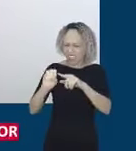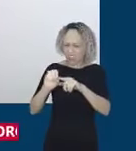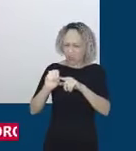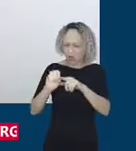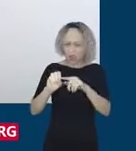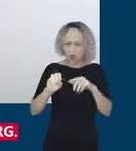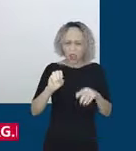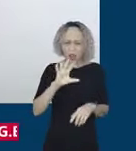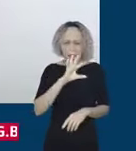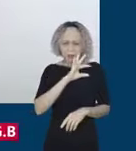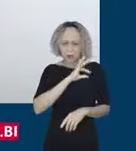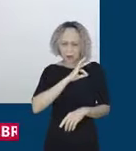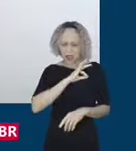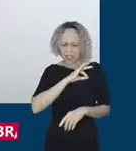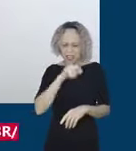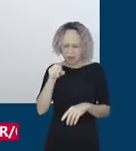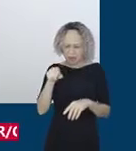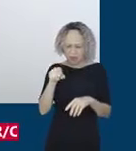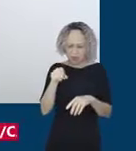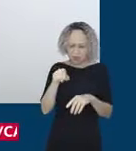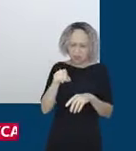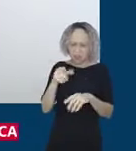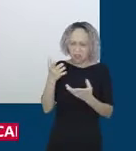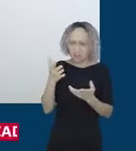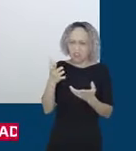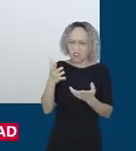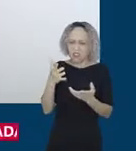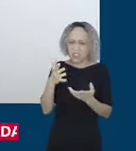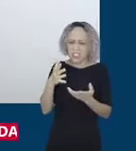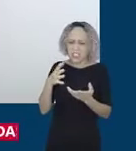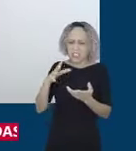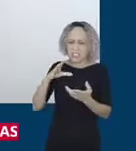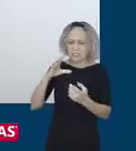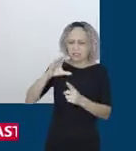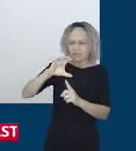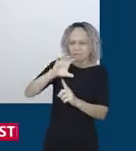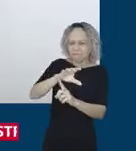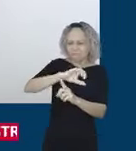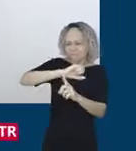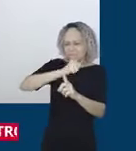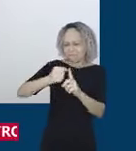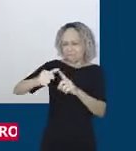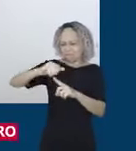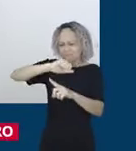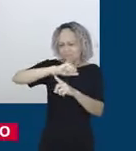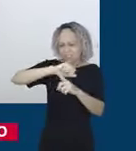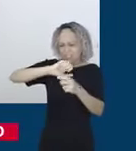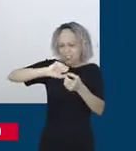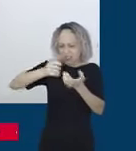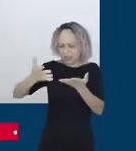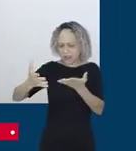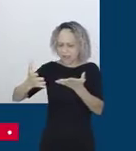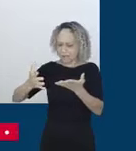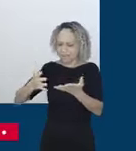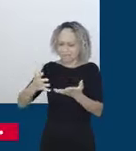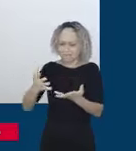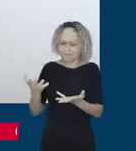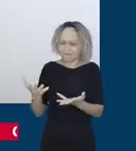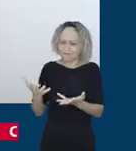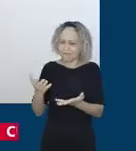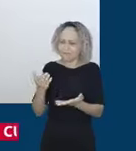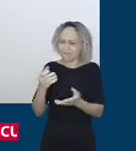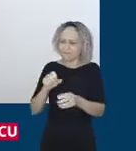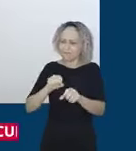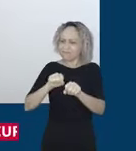pelos policiais, no caso da segurança privada, nesse caso lá do Carrefour, que acabou